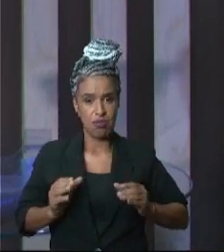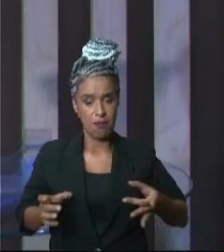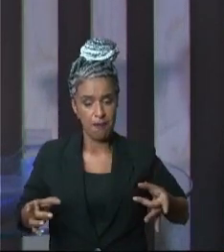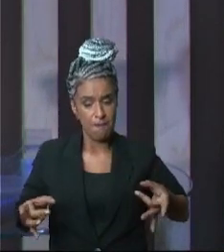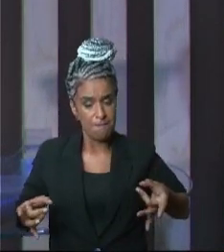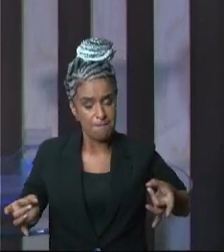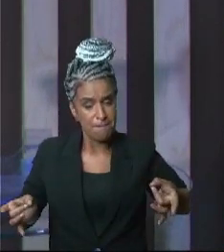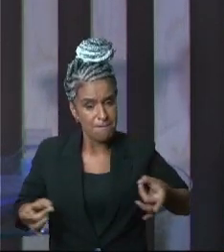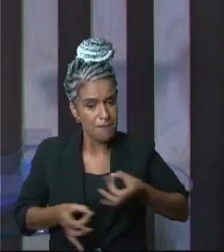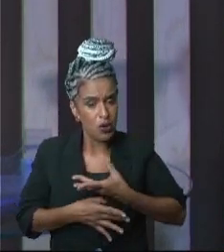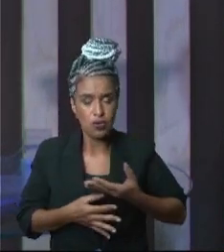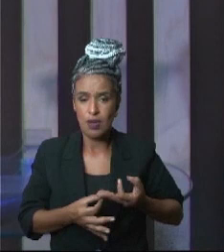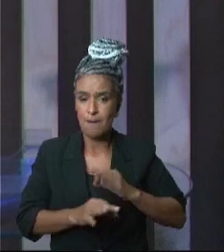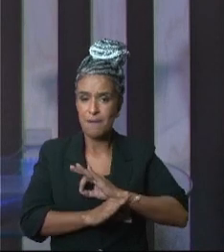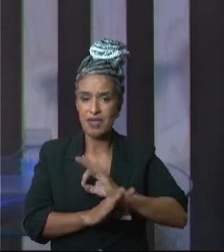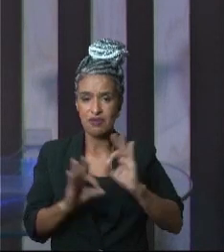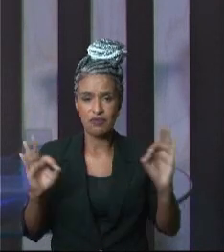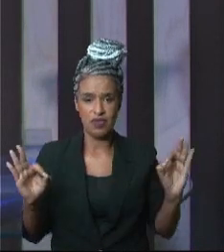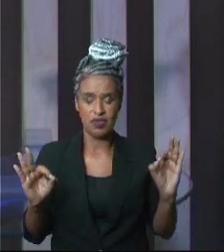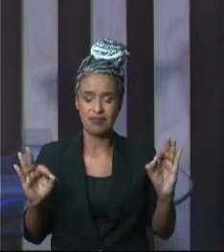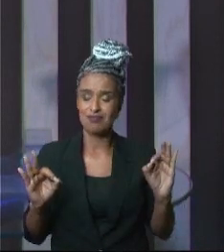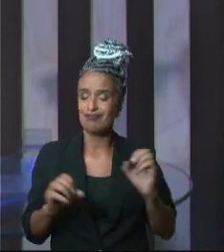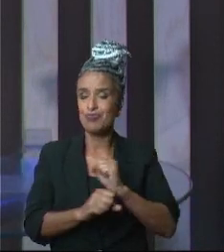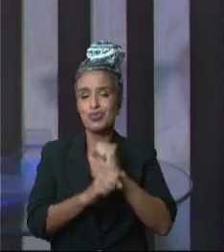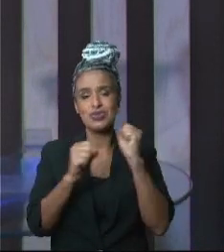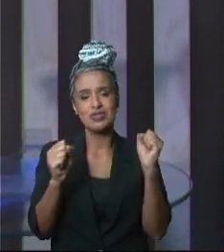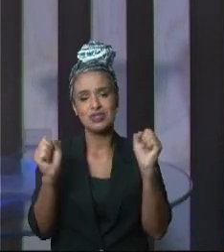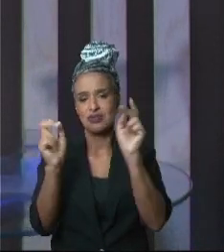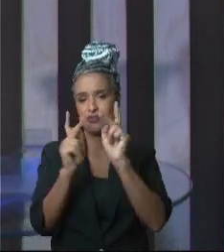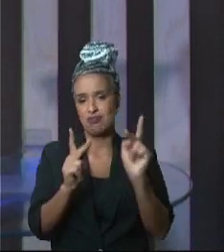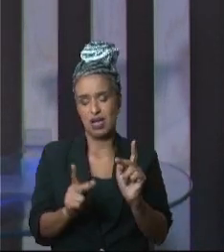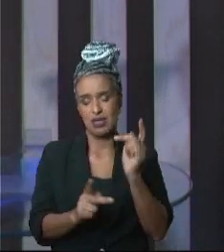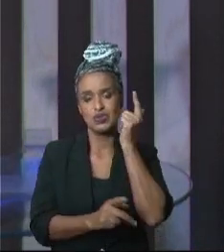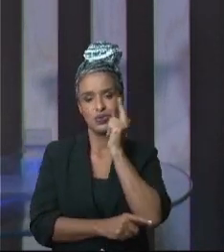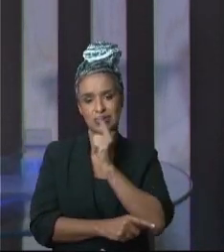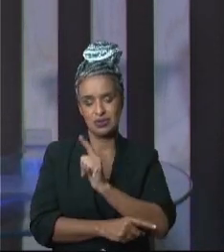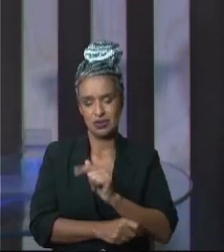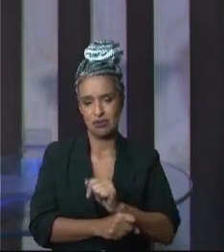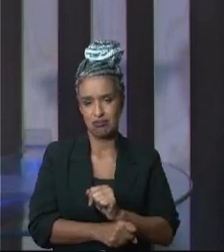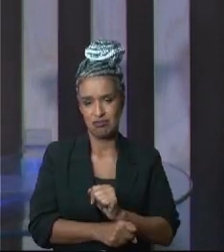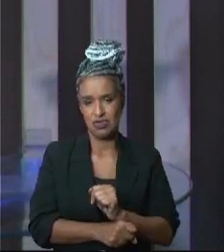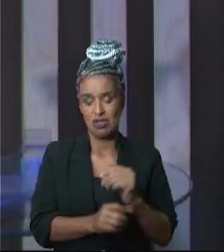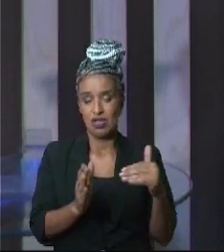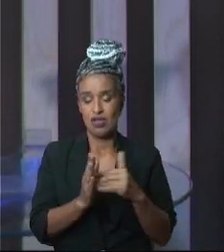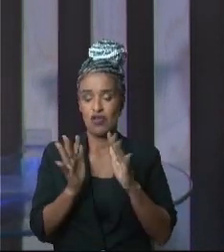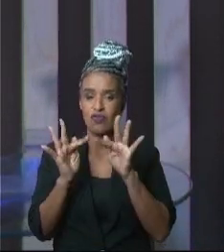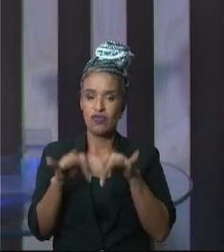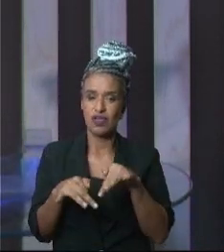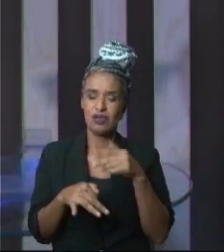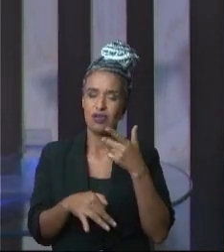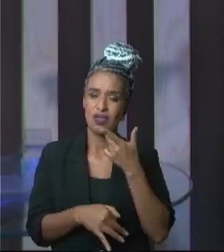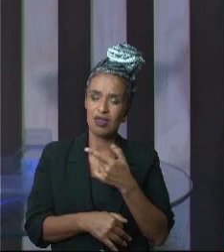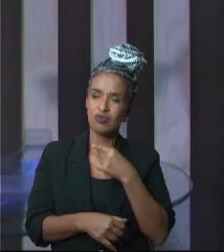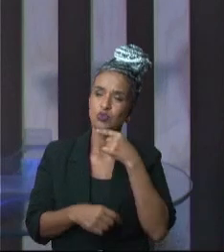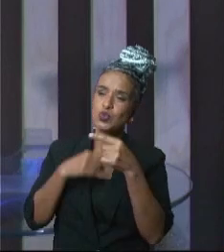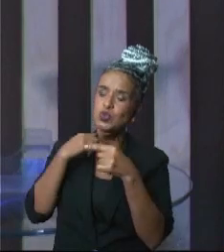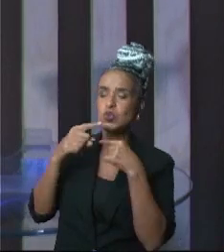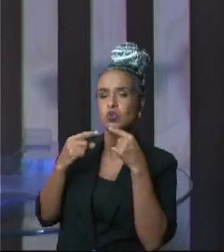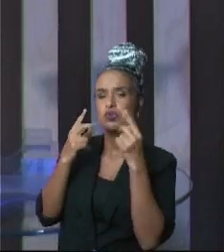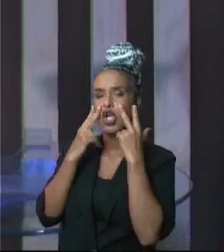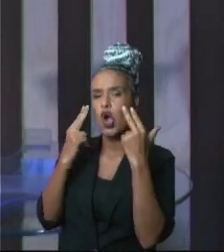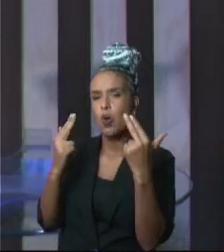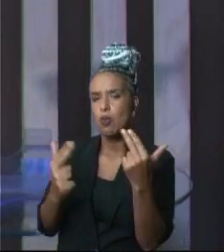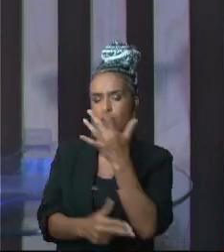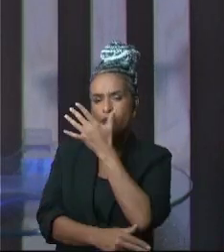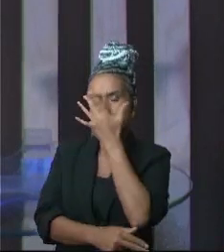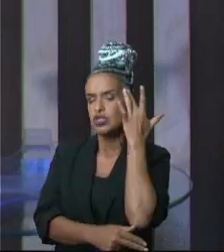de se construírem as condições para a paz. Quero terminar a minha locução questionando um aforismo muito comum